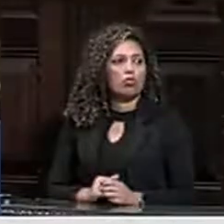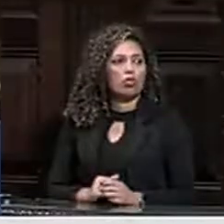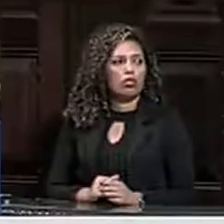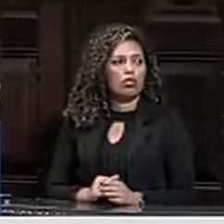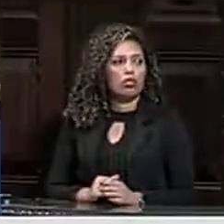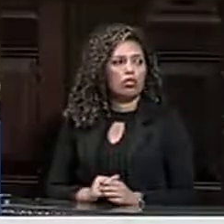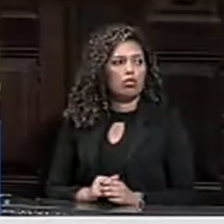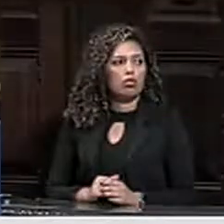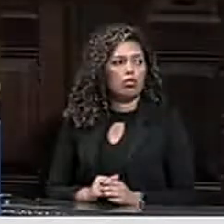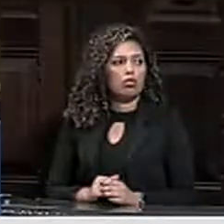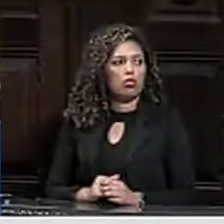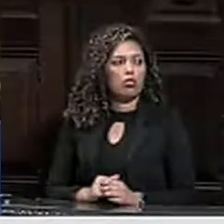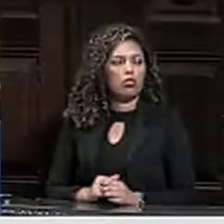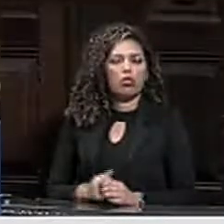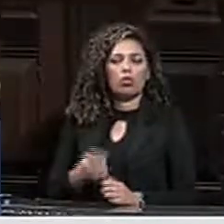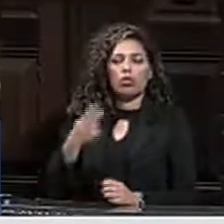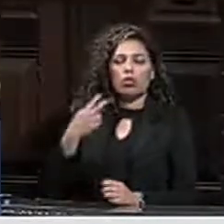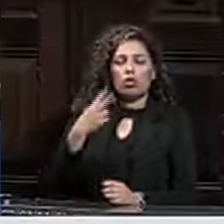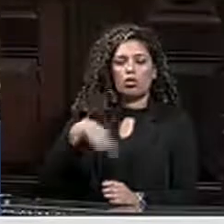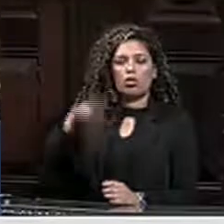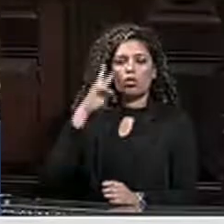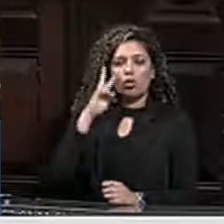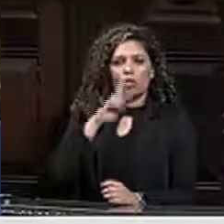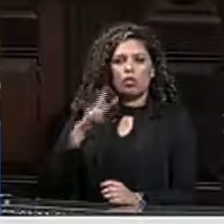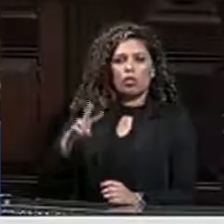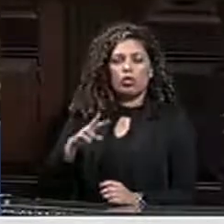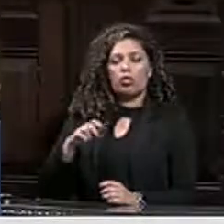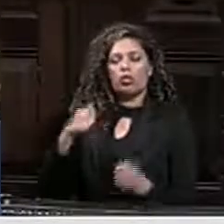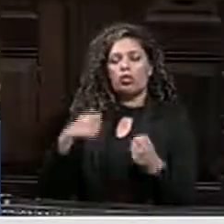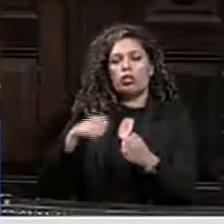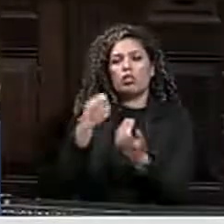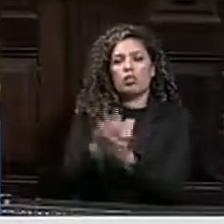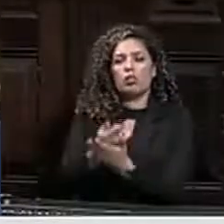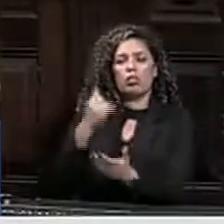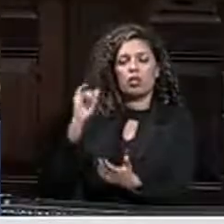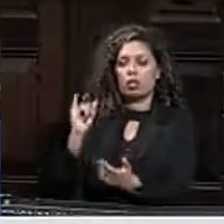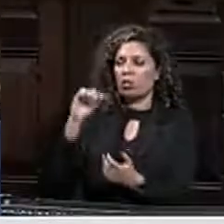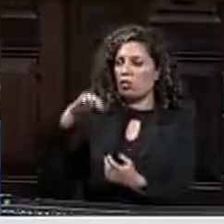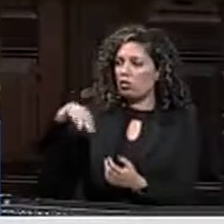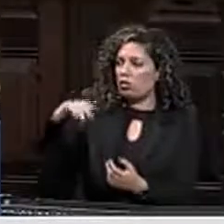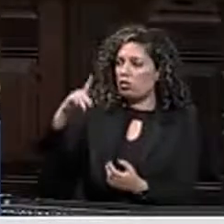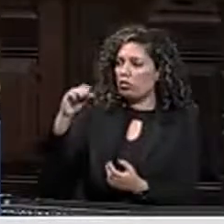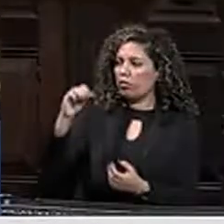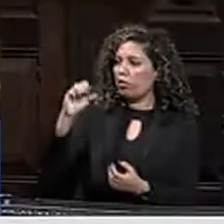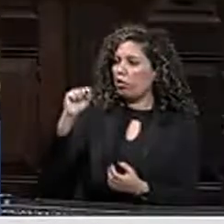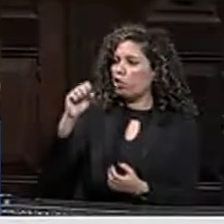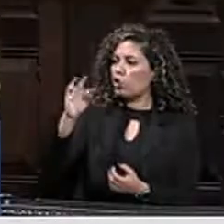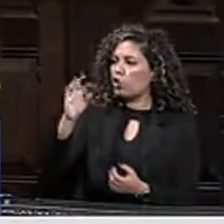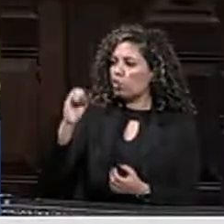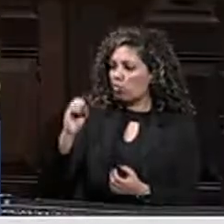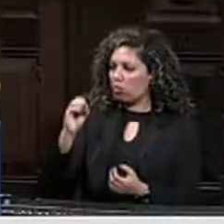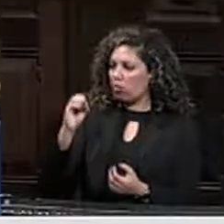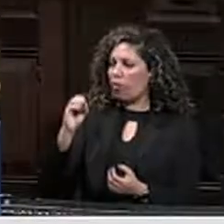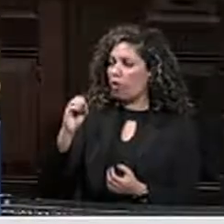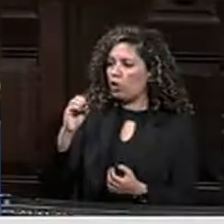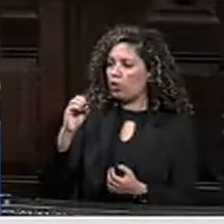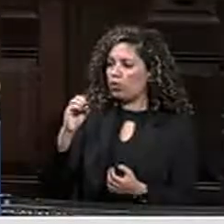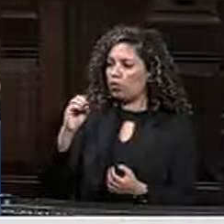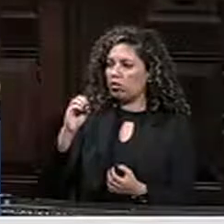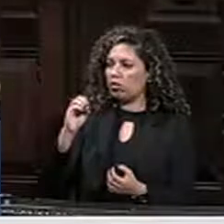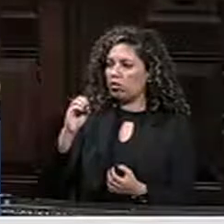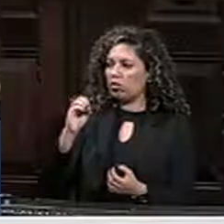tenha impostos a pagar, então deixa de ser feito esse pagamento dos impostos e isso